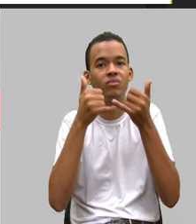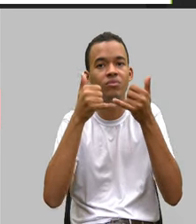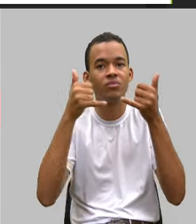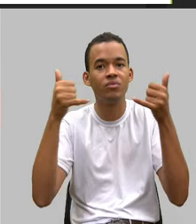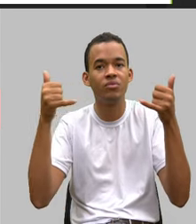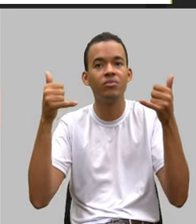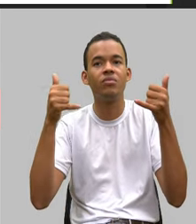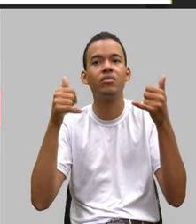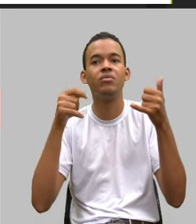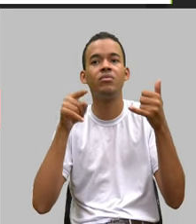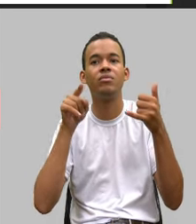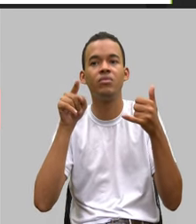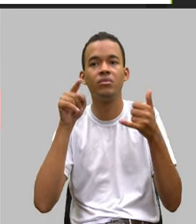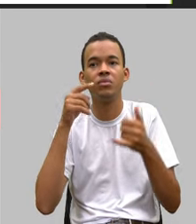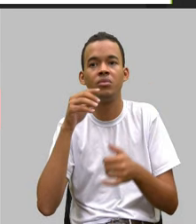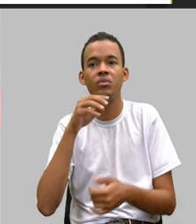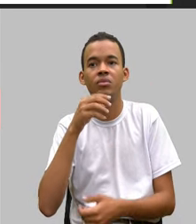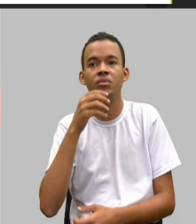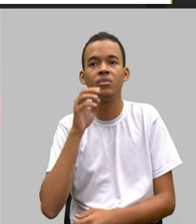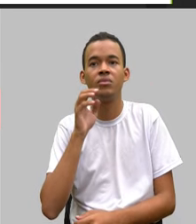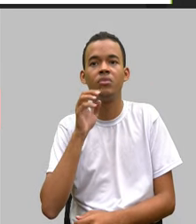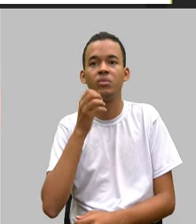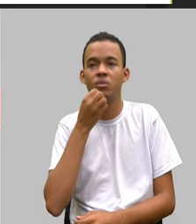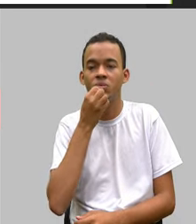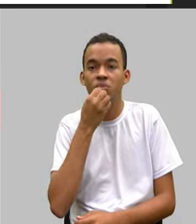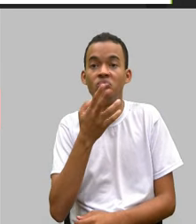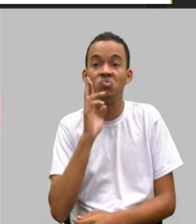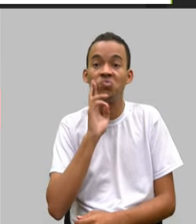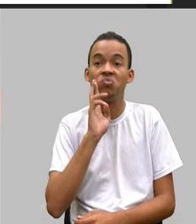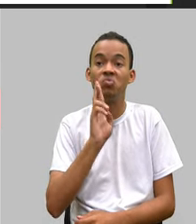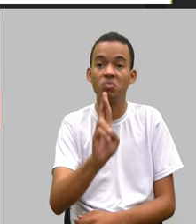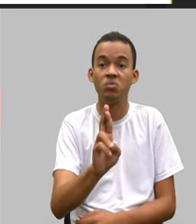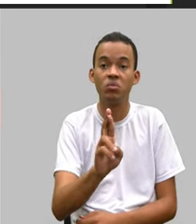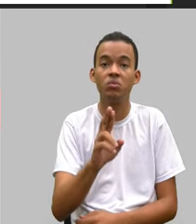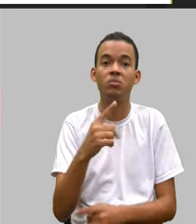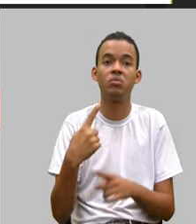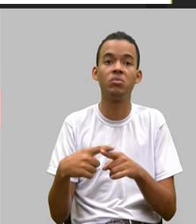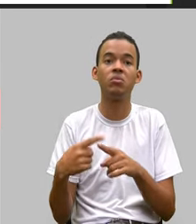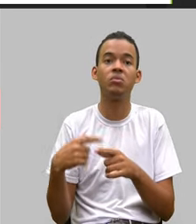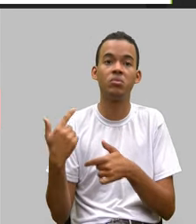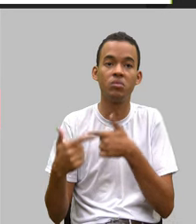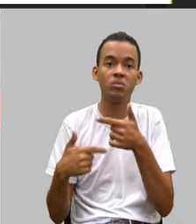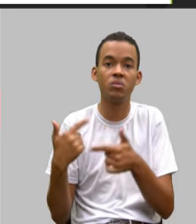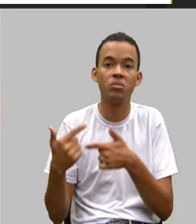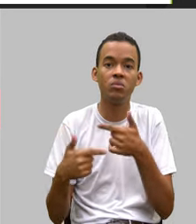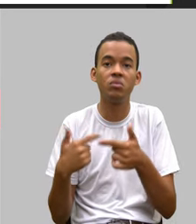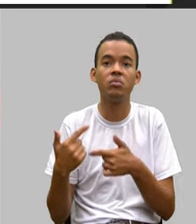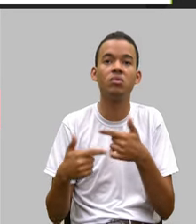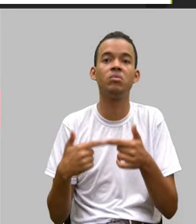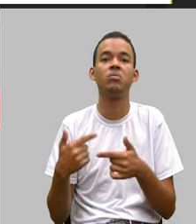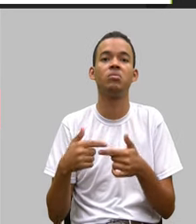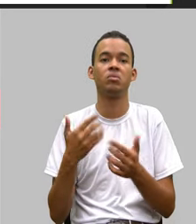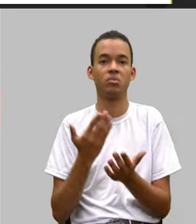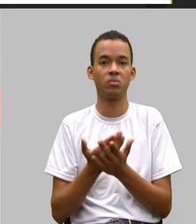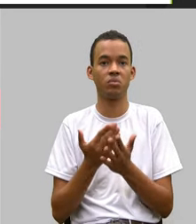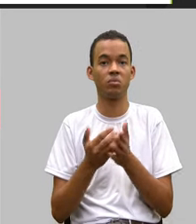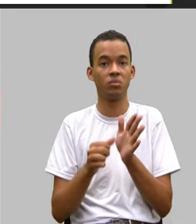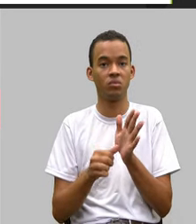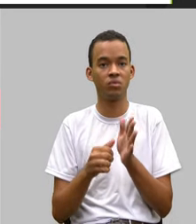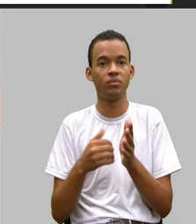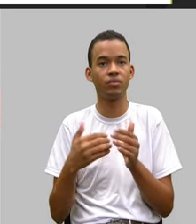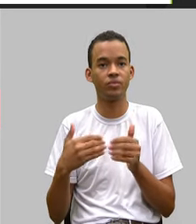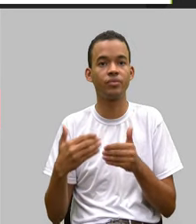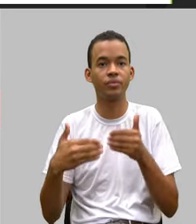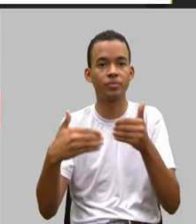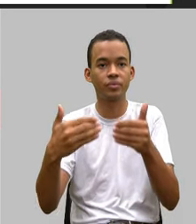e representante ainda como se não bastasse a capacidade pro trabalho então esse estudo é um estudo Pioneiro eu recebo comunicações